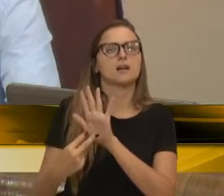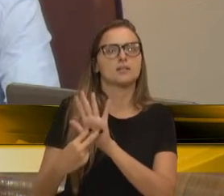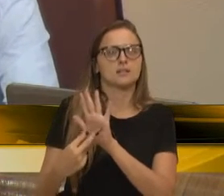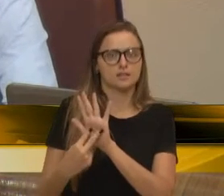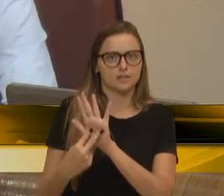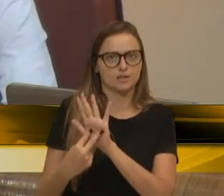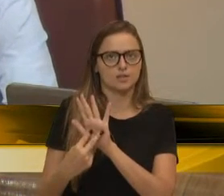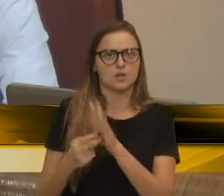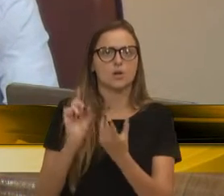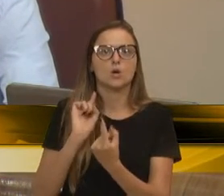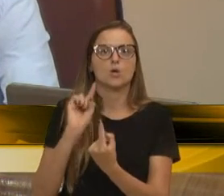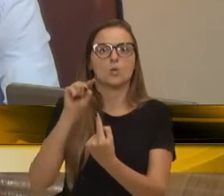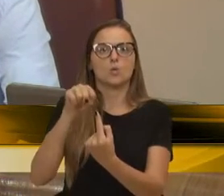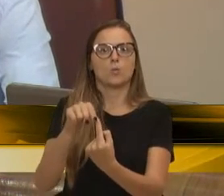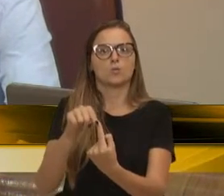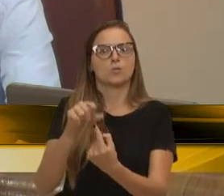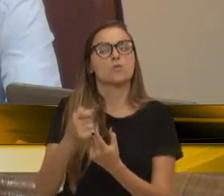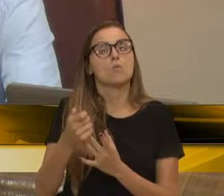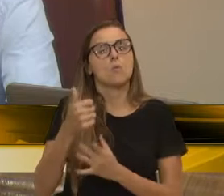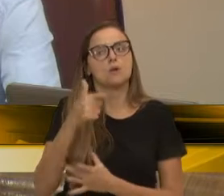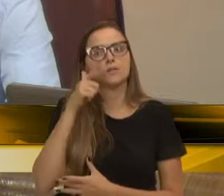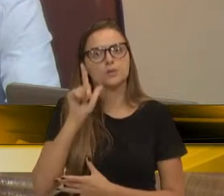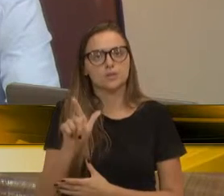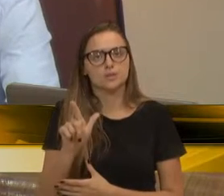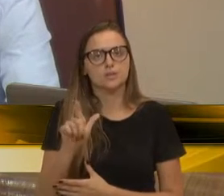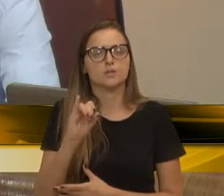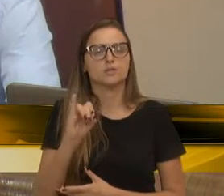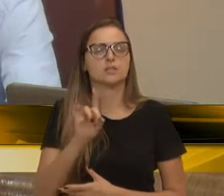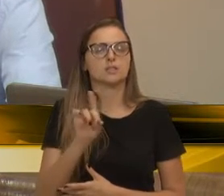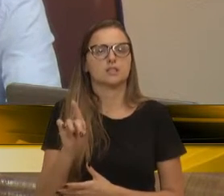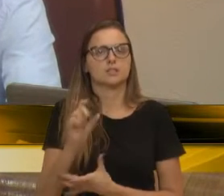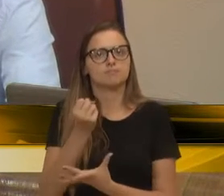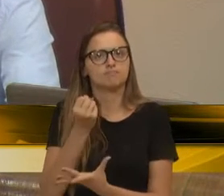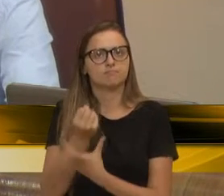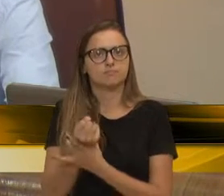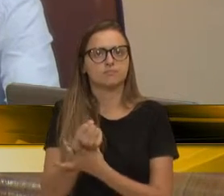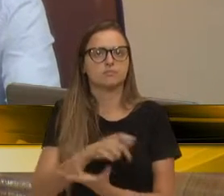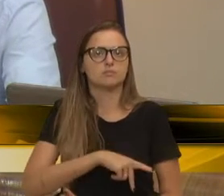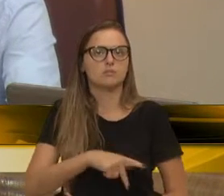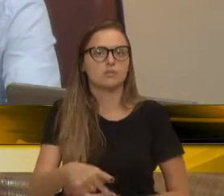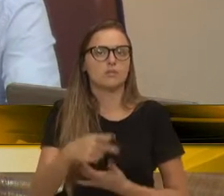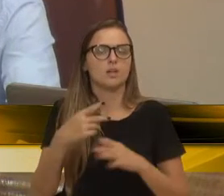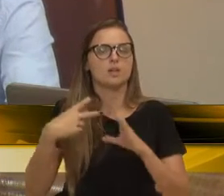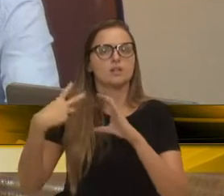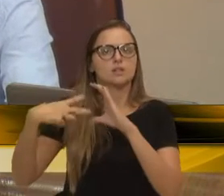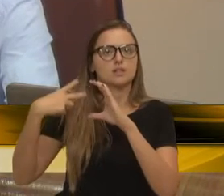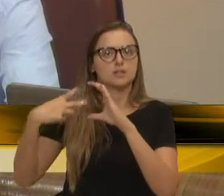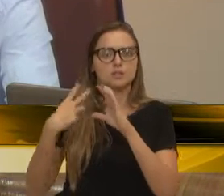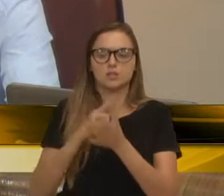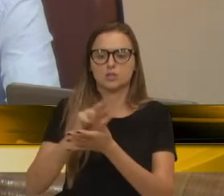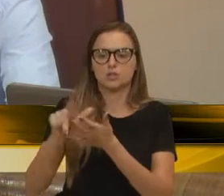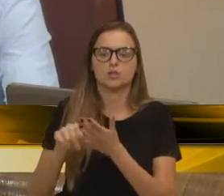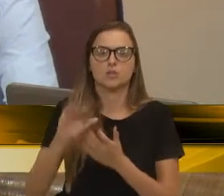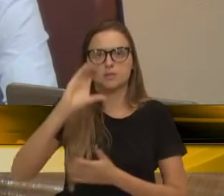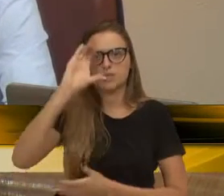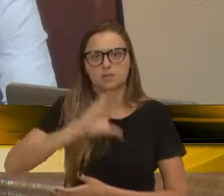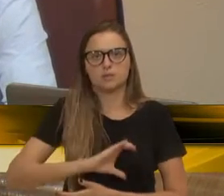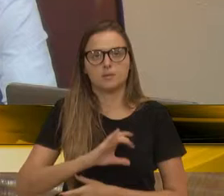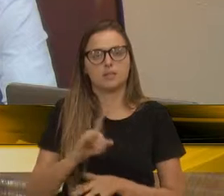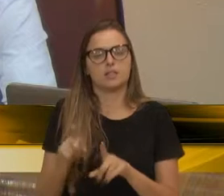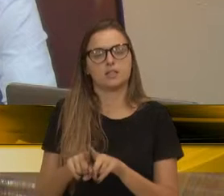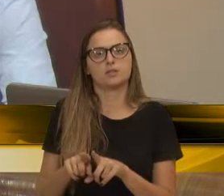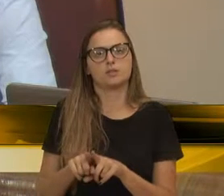o objetivo quase alcançado não fosse a resistência da presidência da câmara e de diversos cidadãos era não apenas